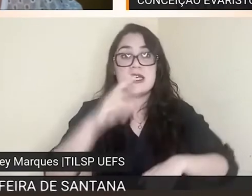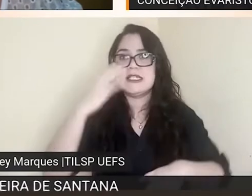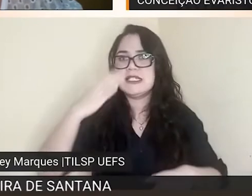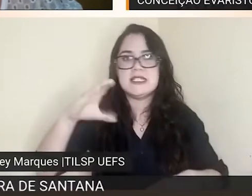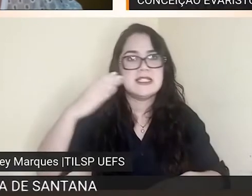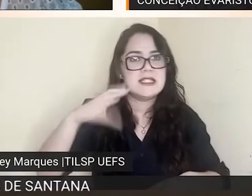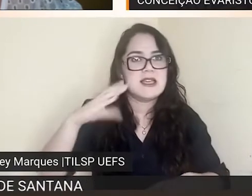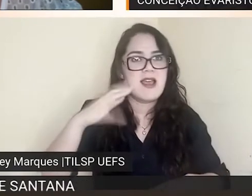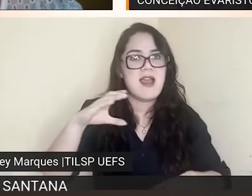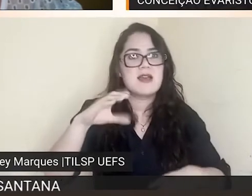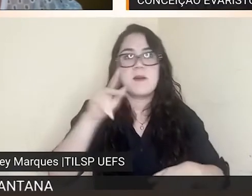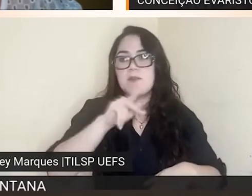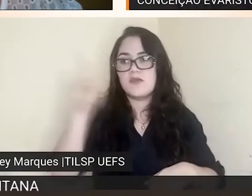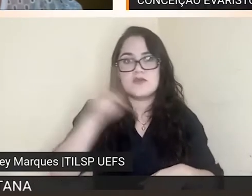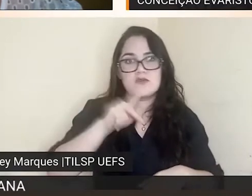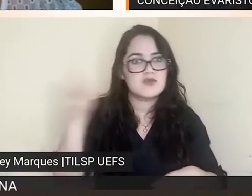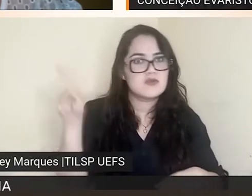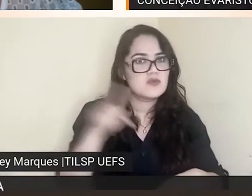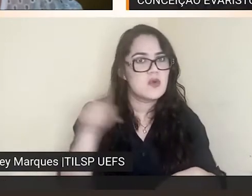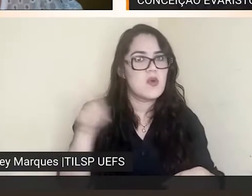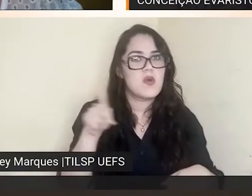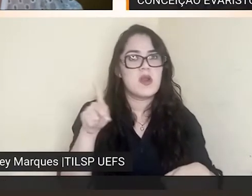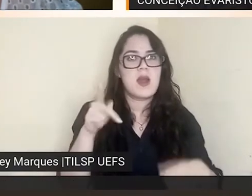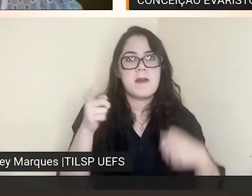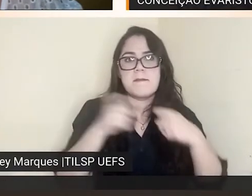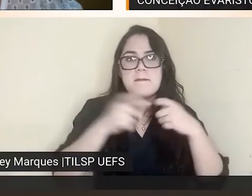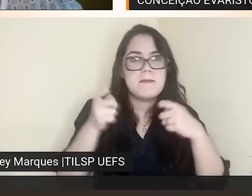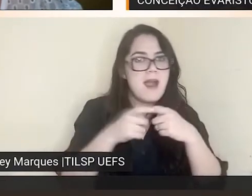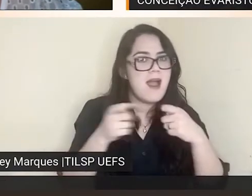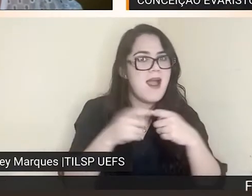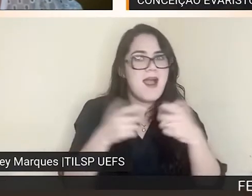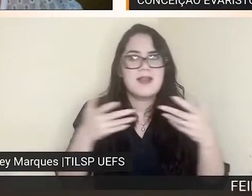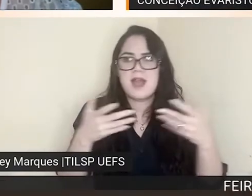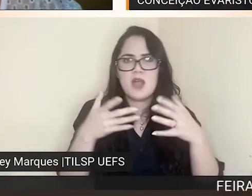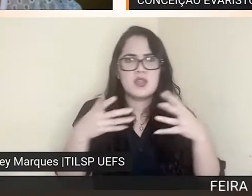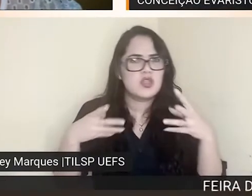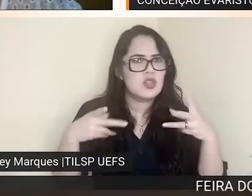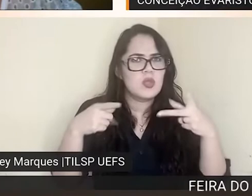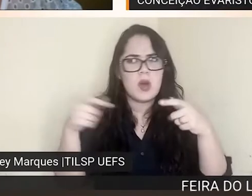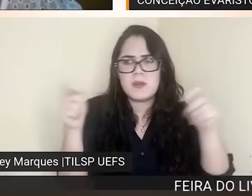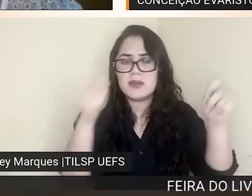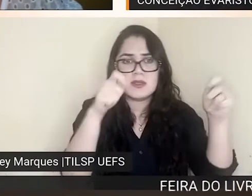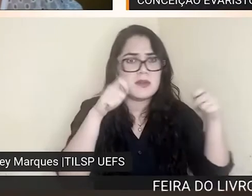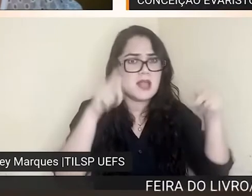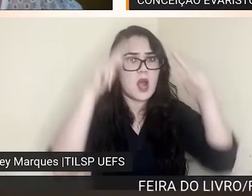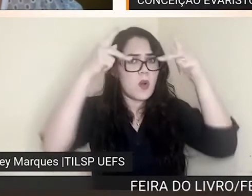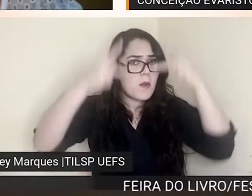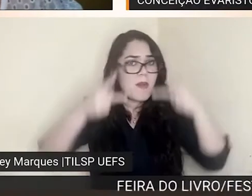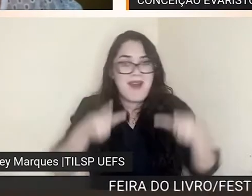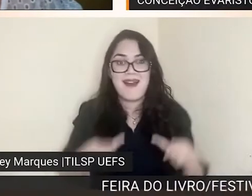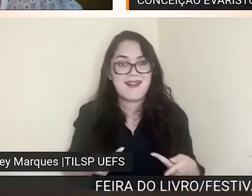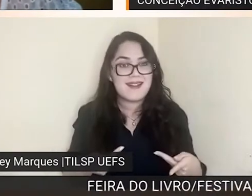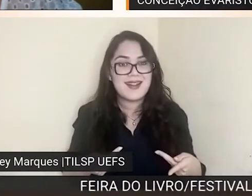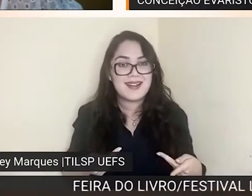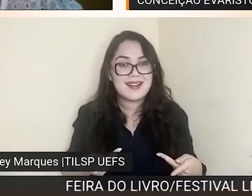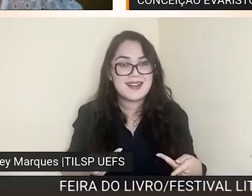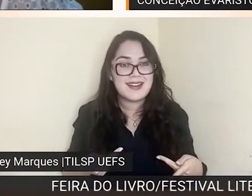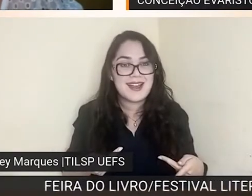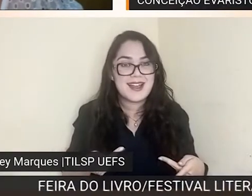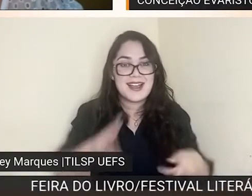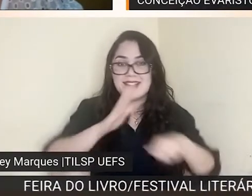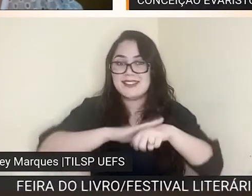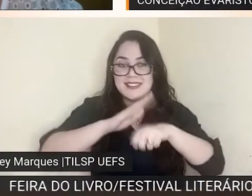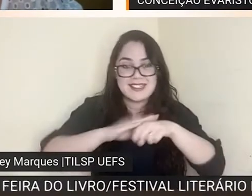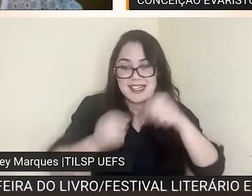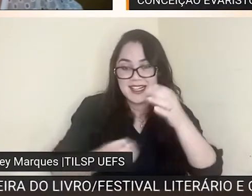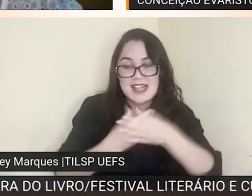serem professoras, para serem médicas. Todas as possibilidades humanas de criação as mulheres